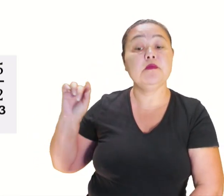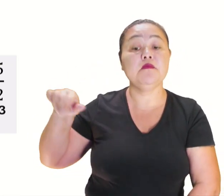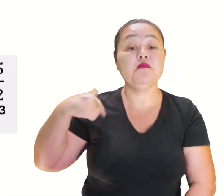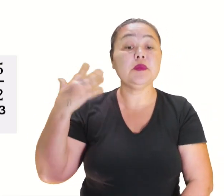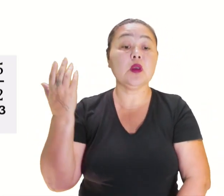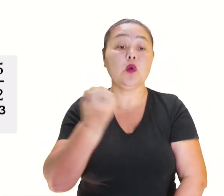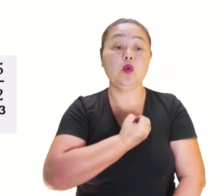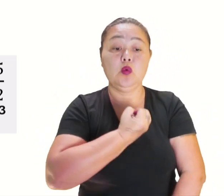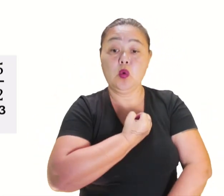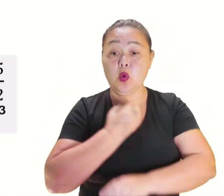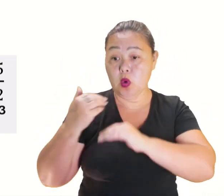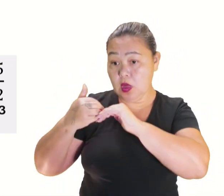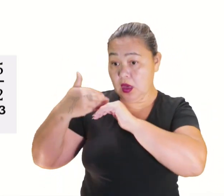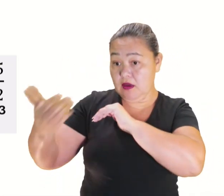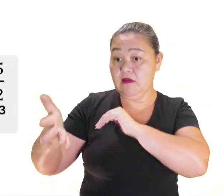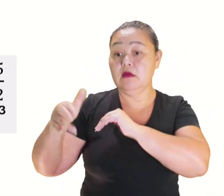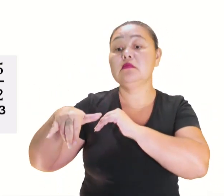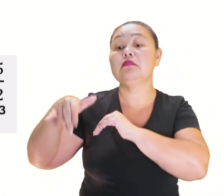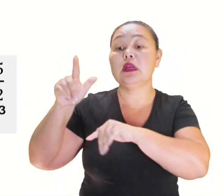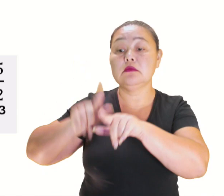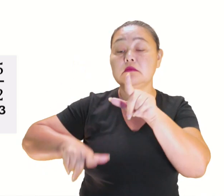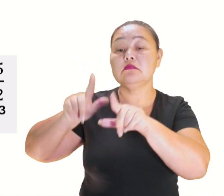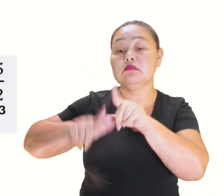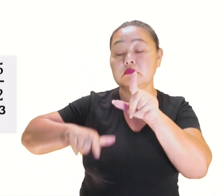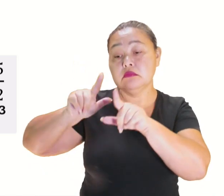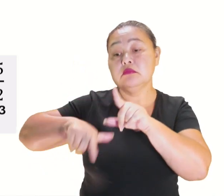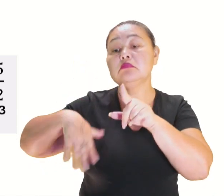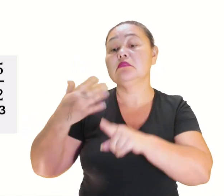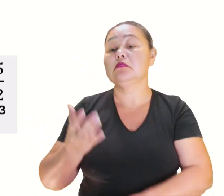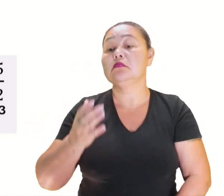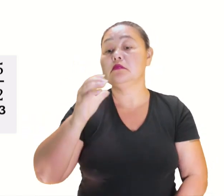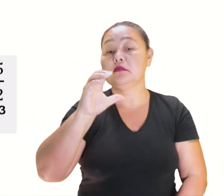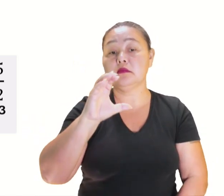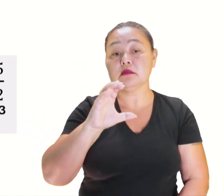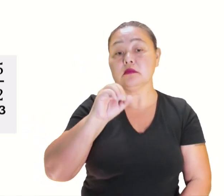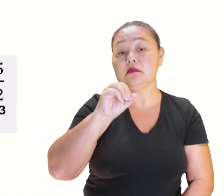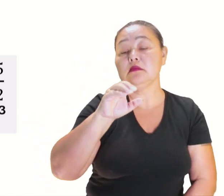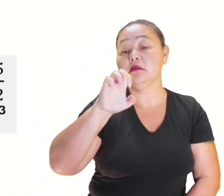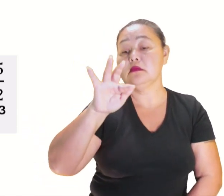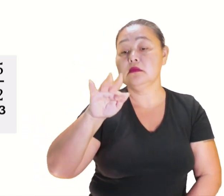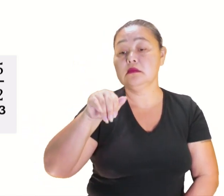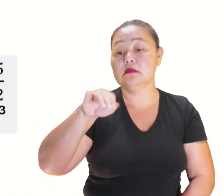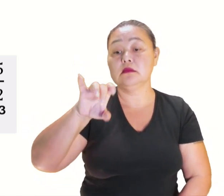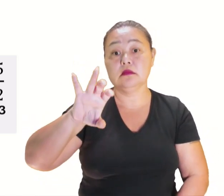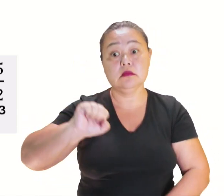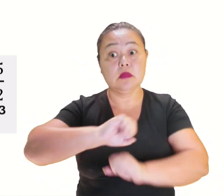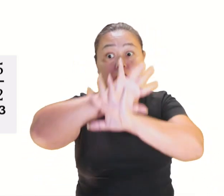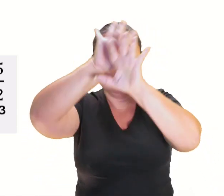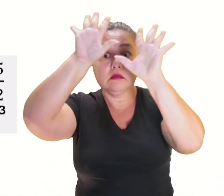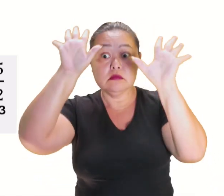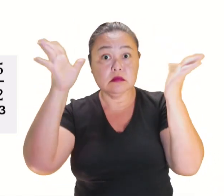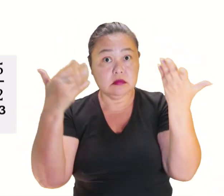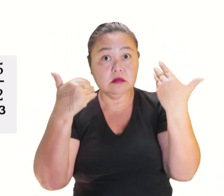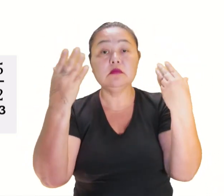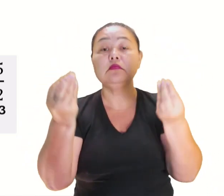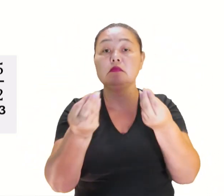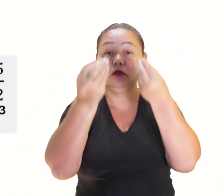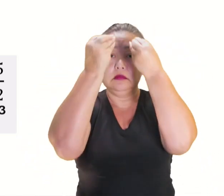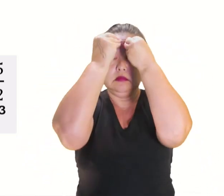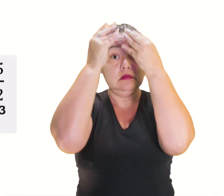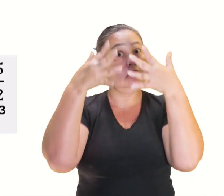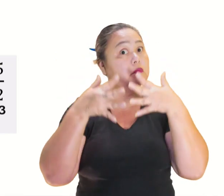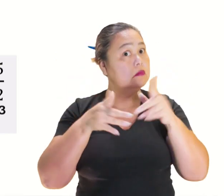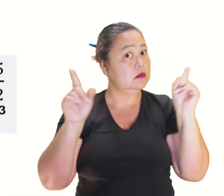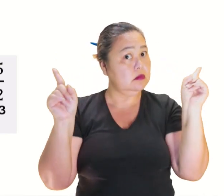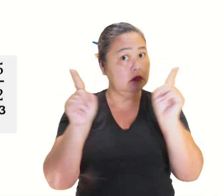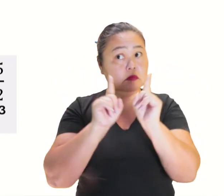que aparece em frente à letra é o nosso coeficiente numérico. Tá? Beleza. Que isso fique bem claro para vocês, não